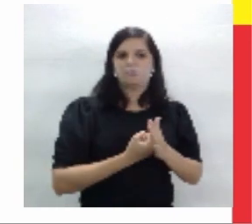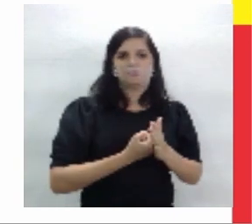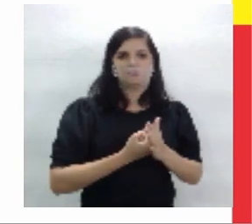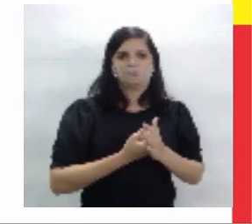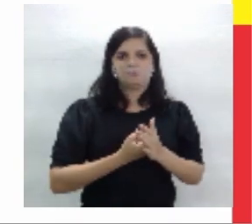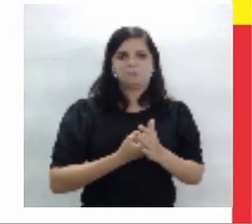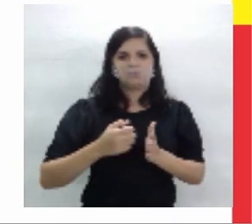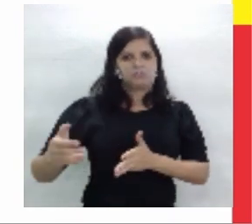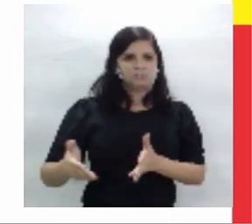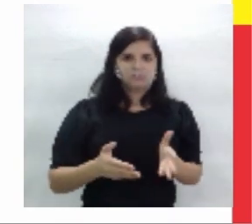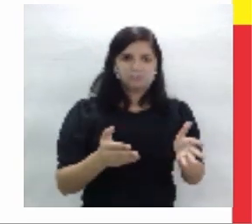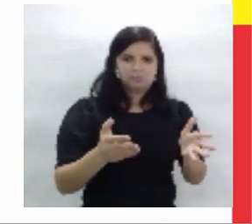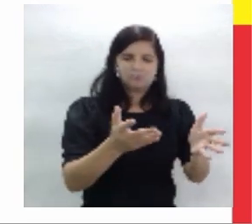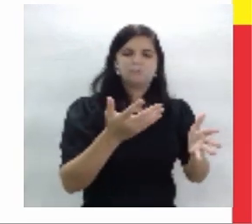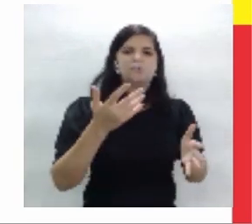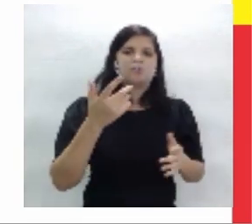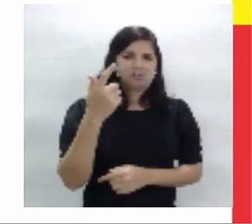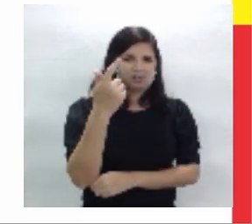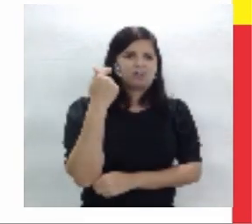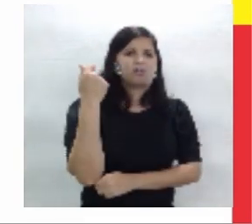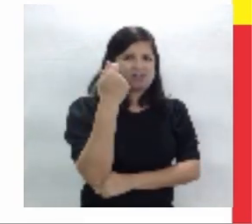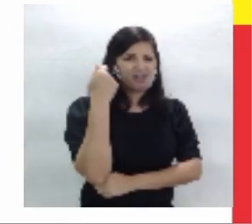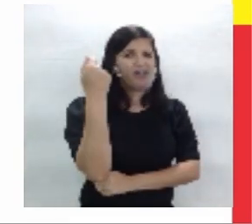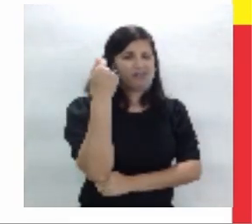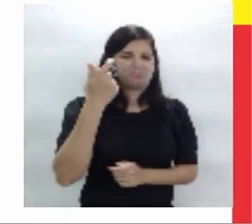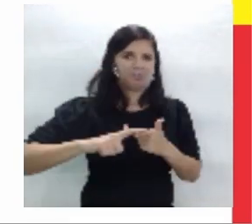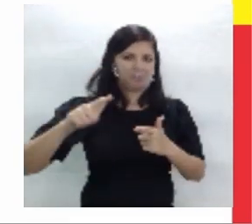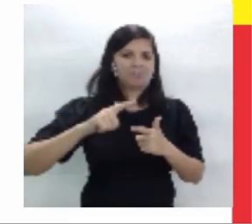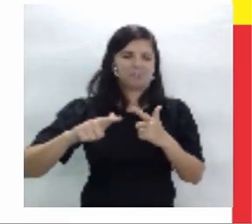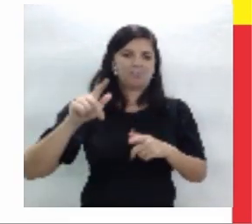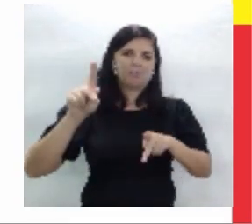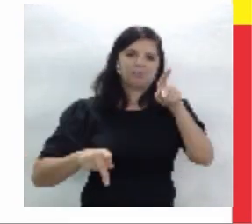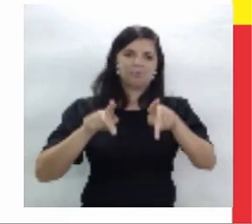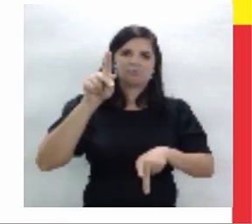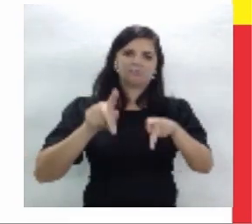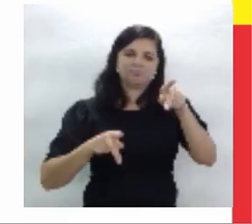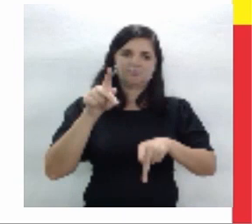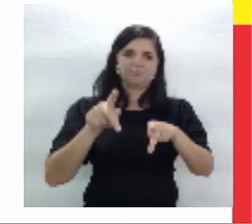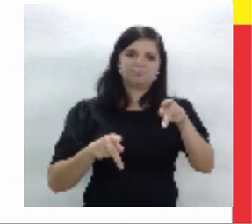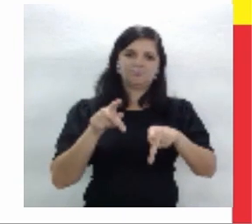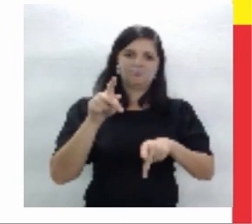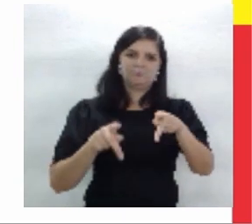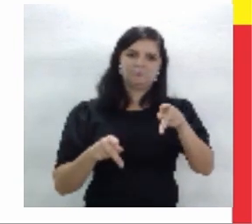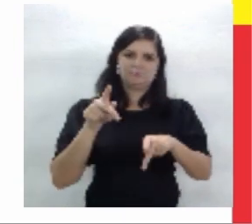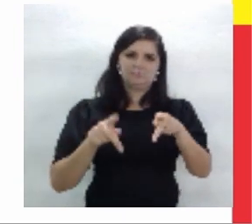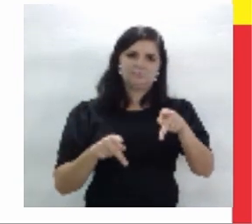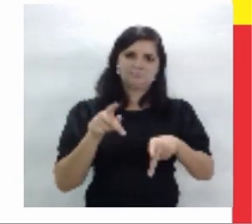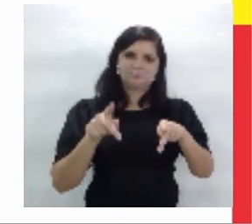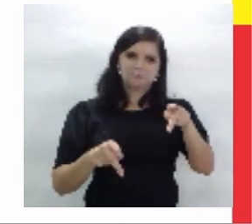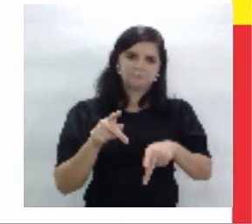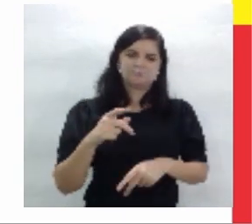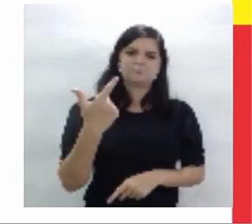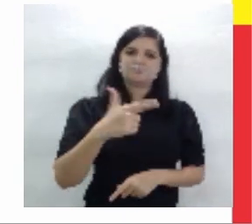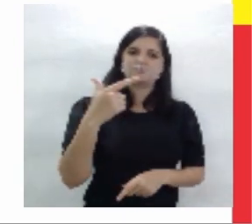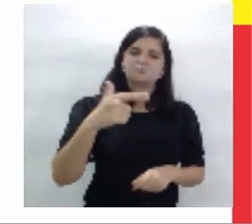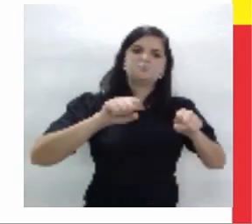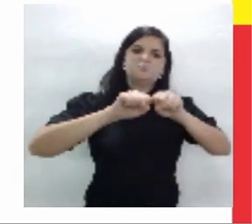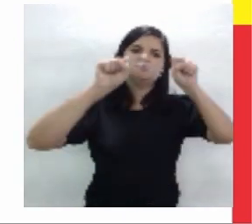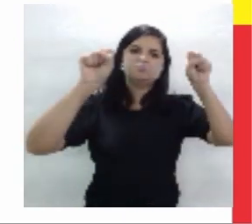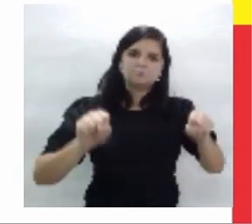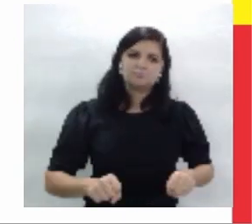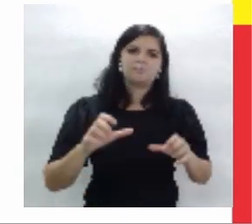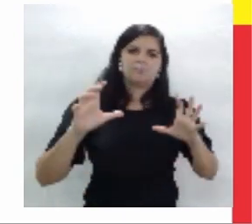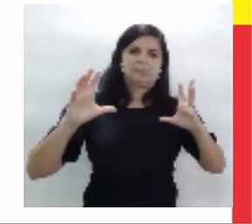canais, gerando graves problemas à população, tá? Então, além de nós não termos um sistema de drenagem